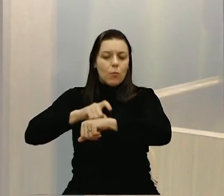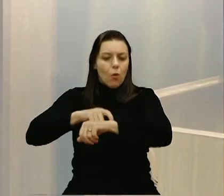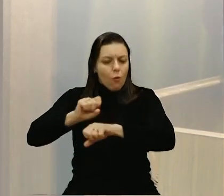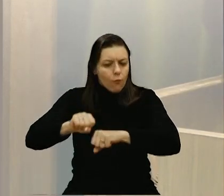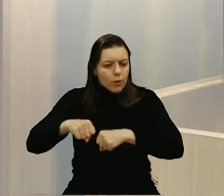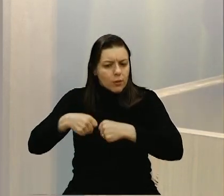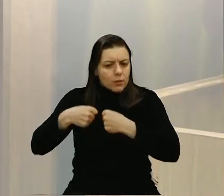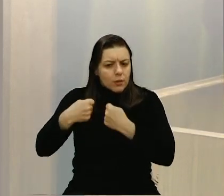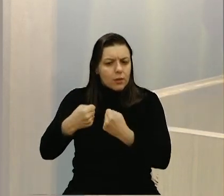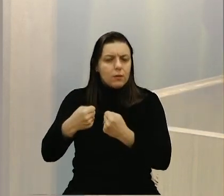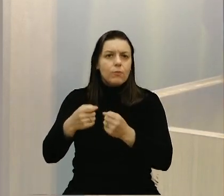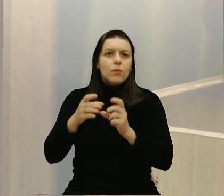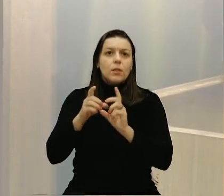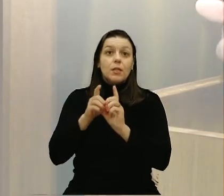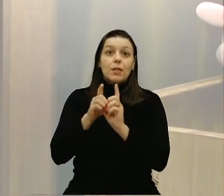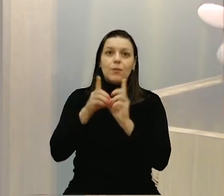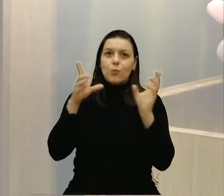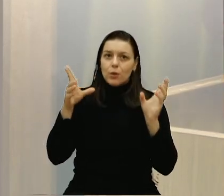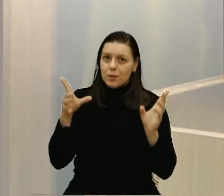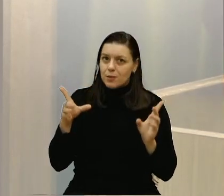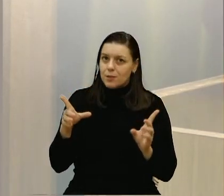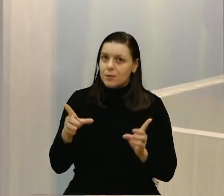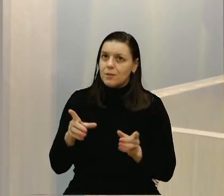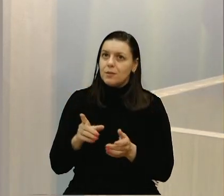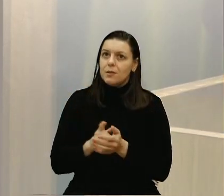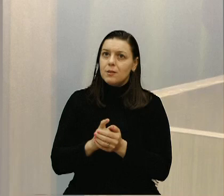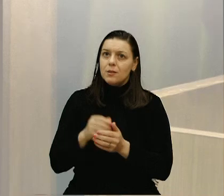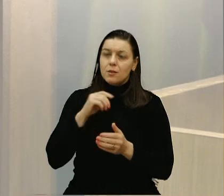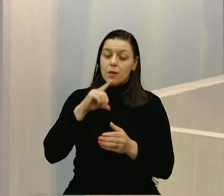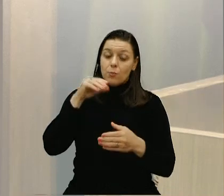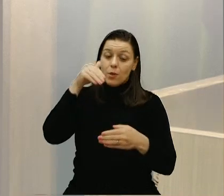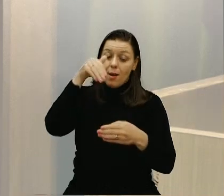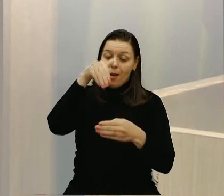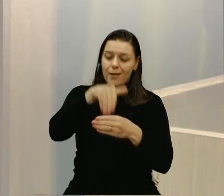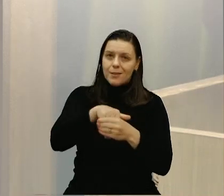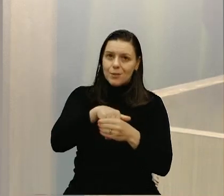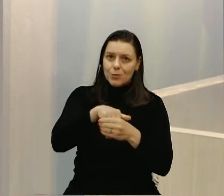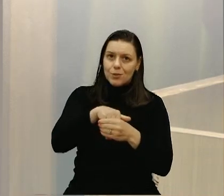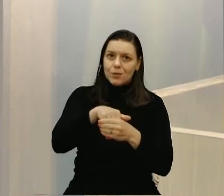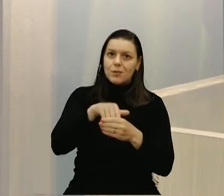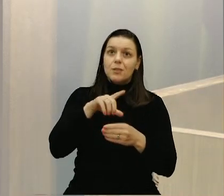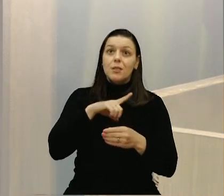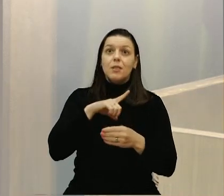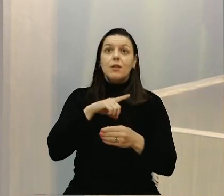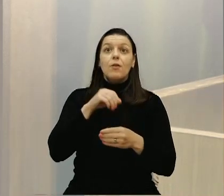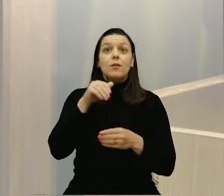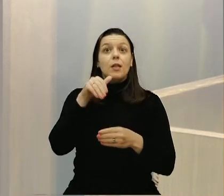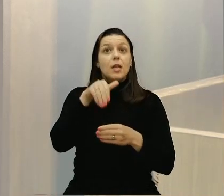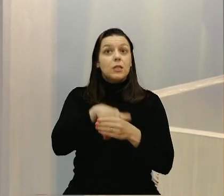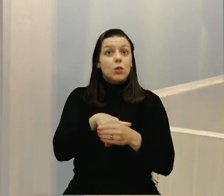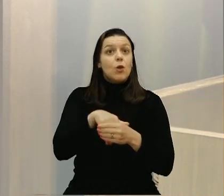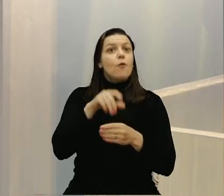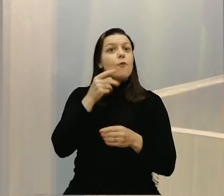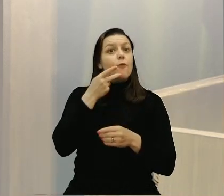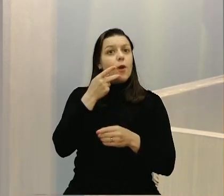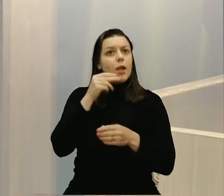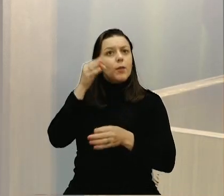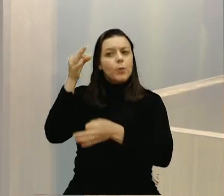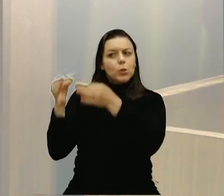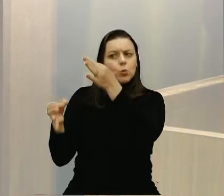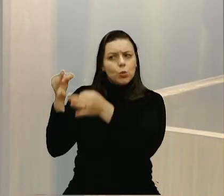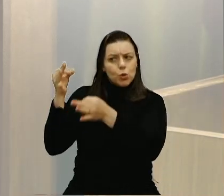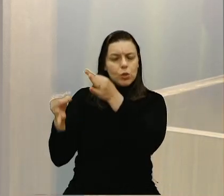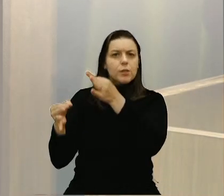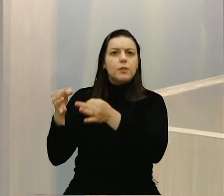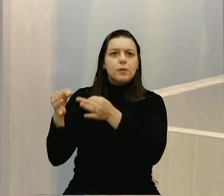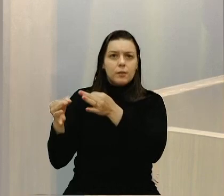da democracia. É o tempo das eleições. E quando a gente fala em eleição, a gente fala também muito em justiça, porque é o que a gente